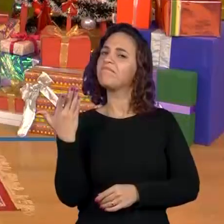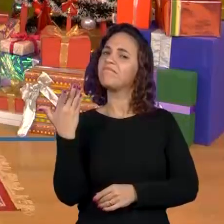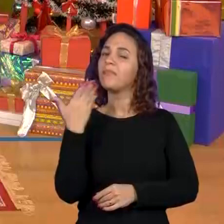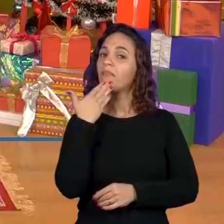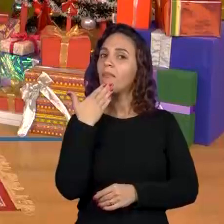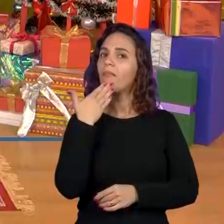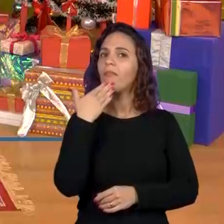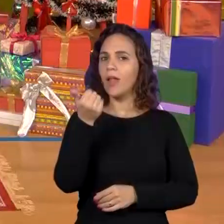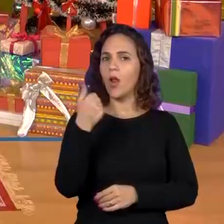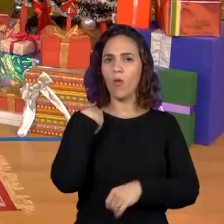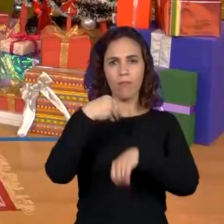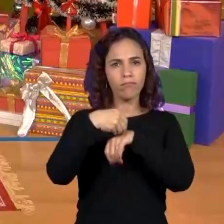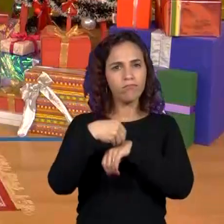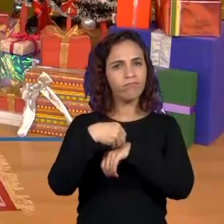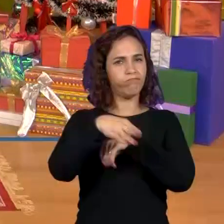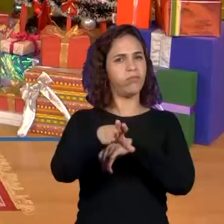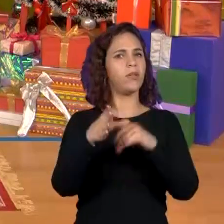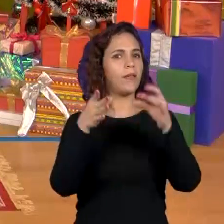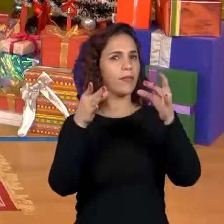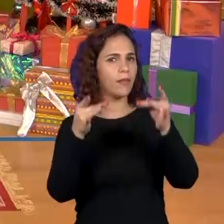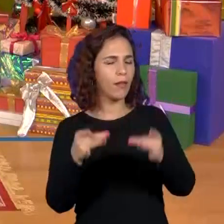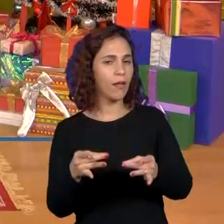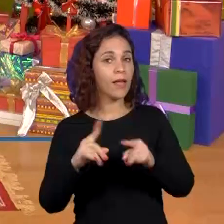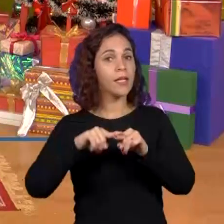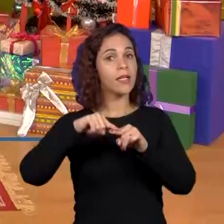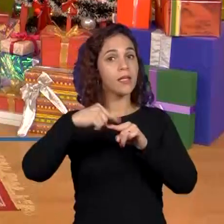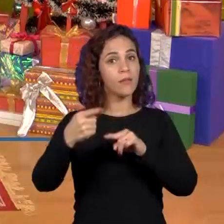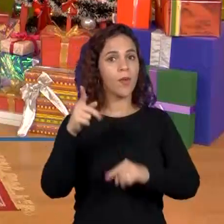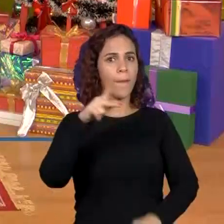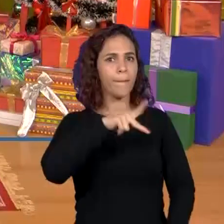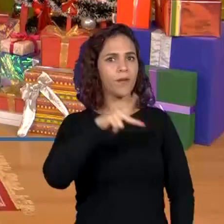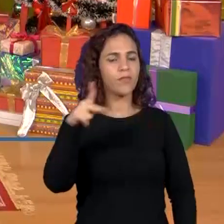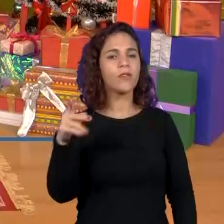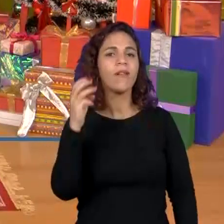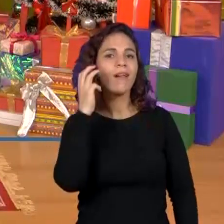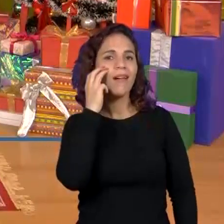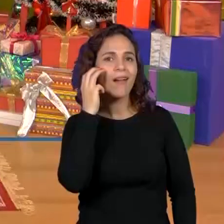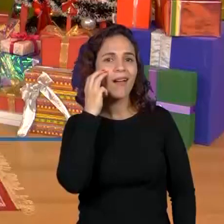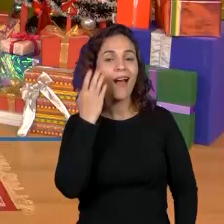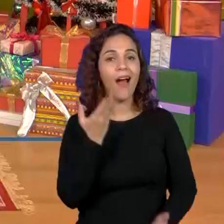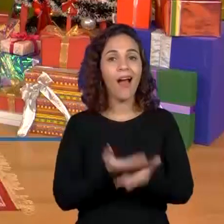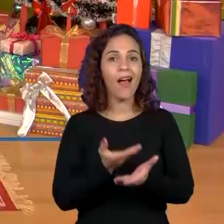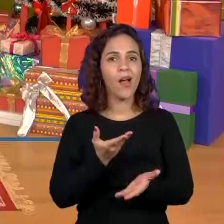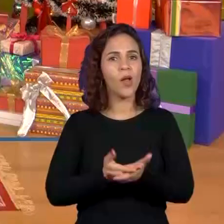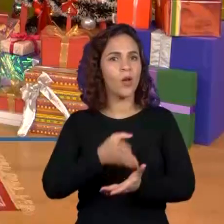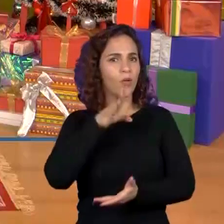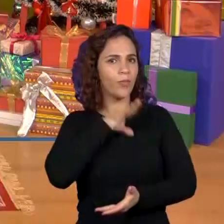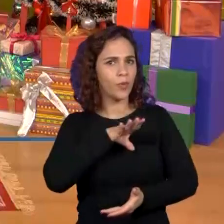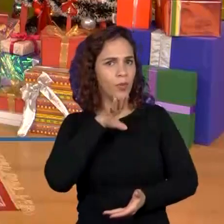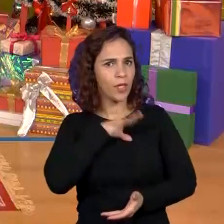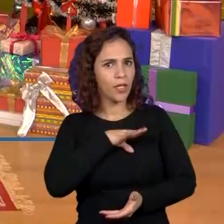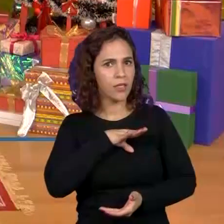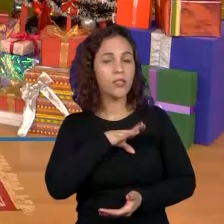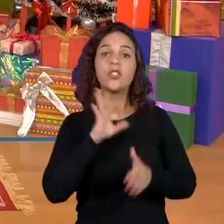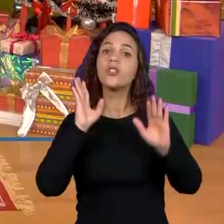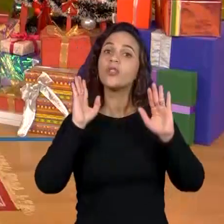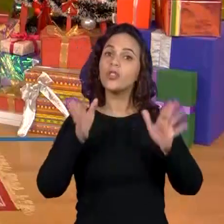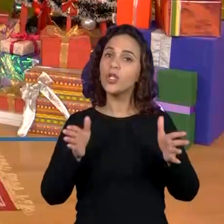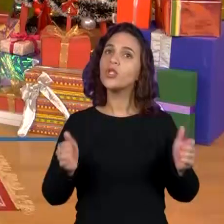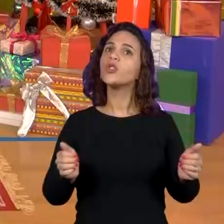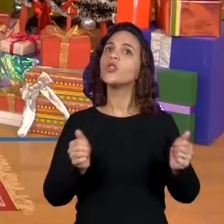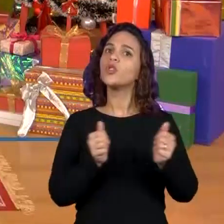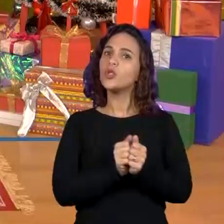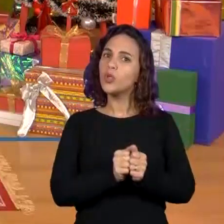os detalhes e depois a professora Regiane, nas aulas de língua portuguesa, elaborou com eles,